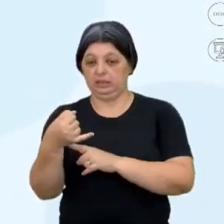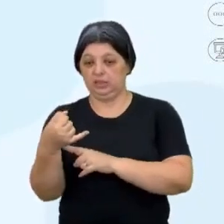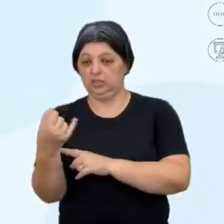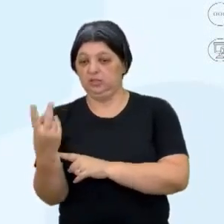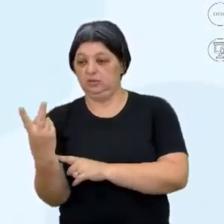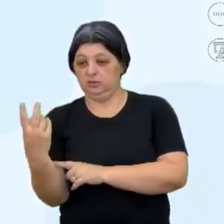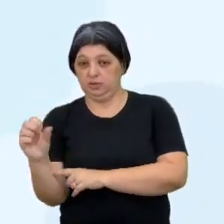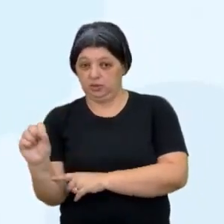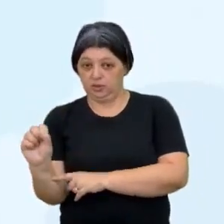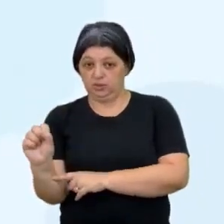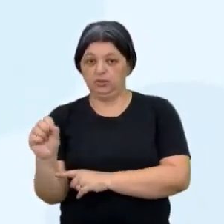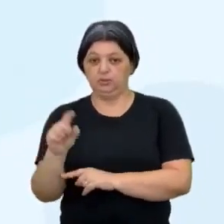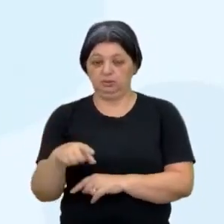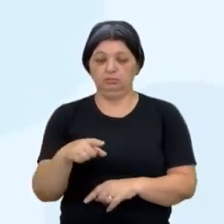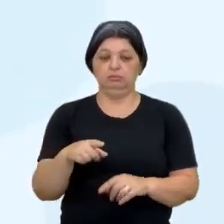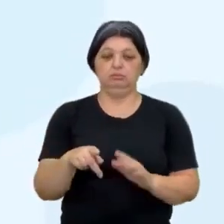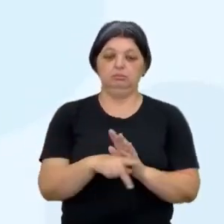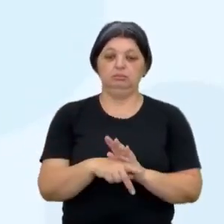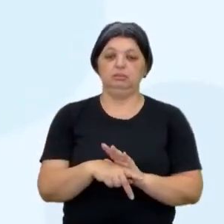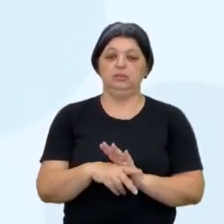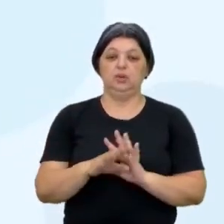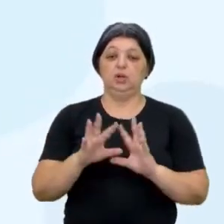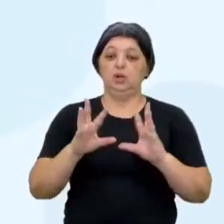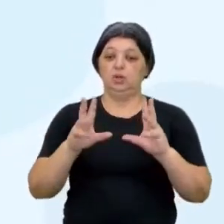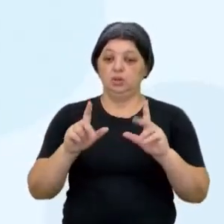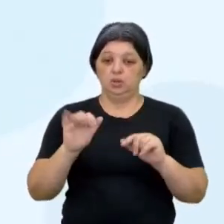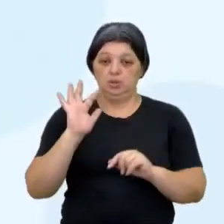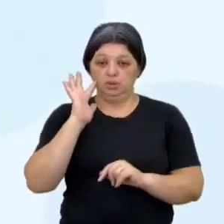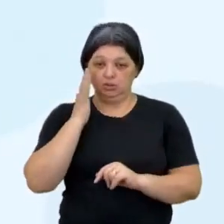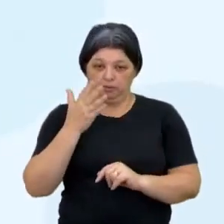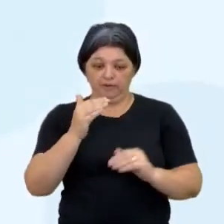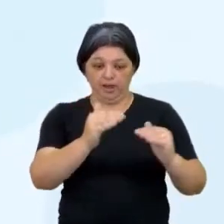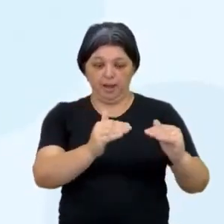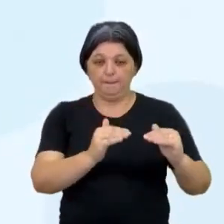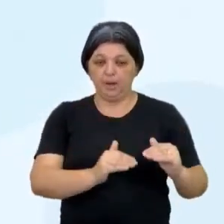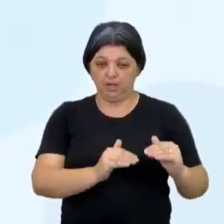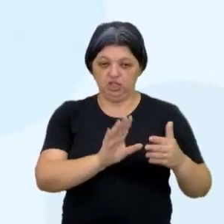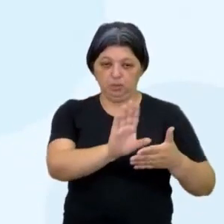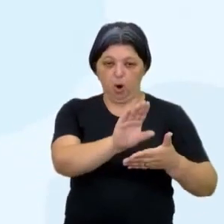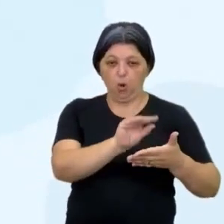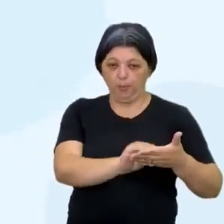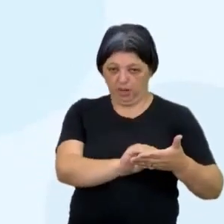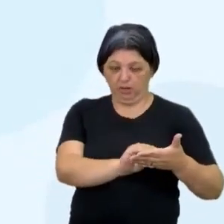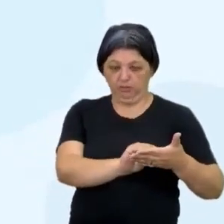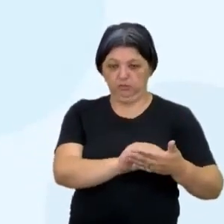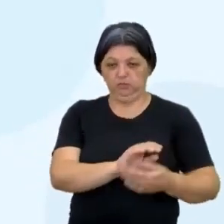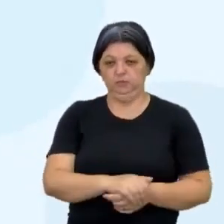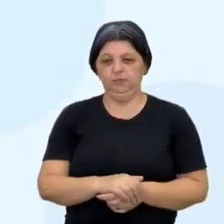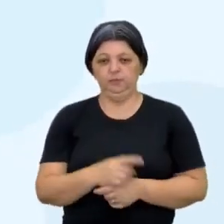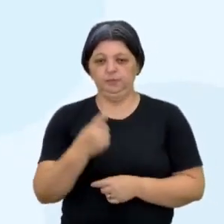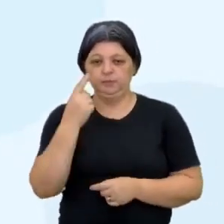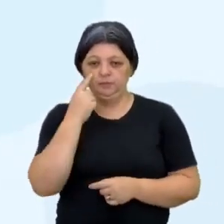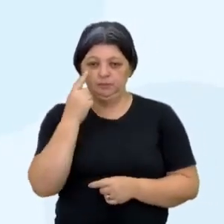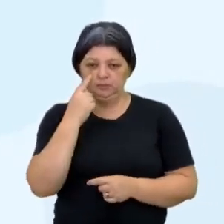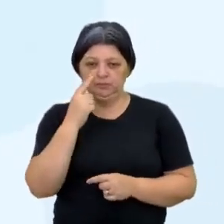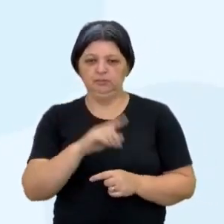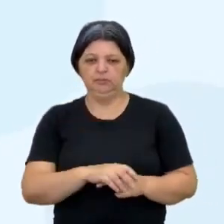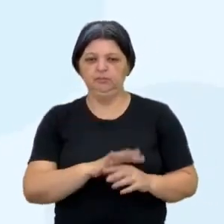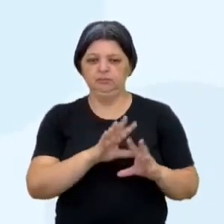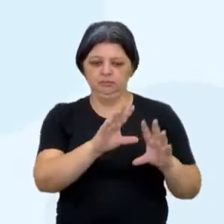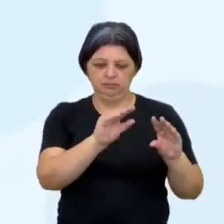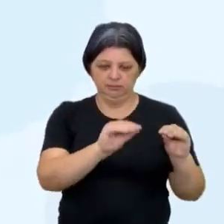gente tem? Faz a continha. Tudo que você não resolver, você abaixa, ó. Eu vou resolver esta parte, então copia todo o